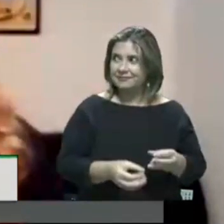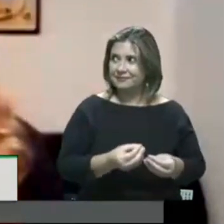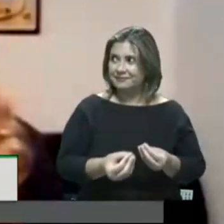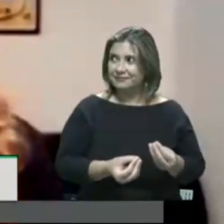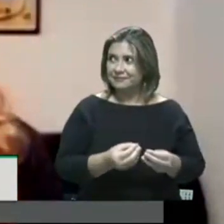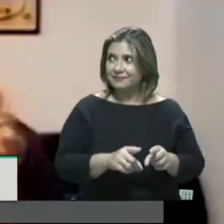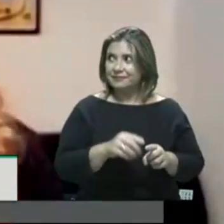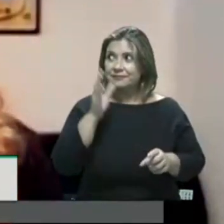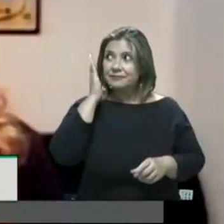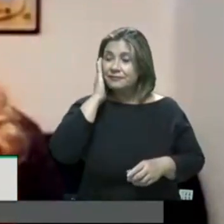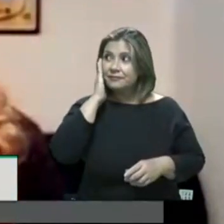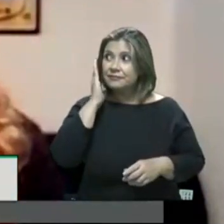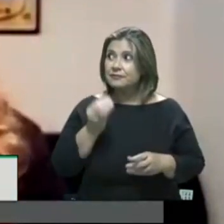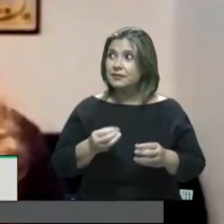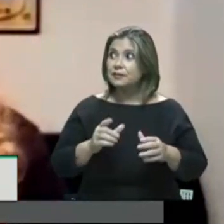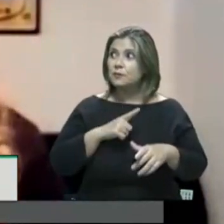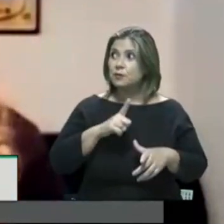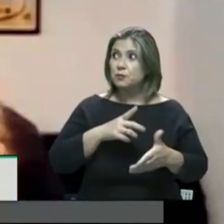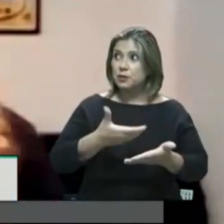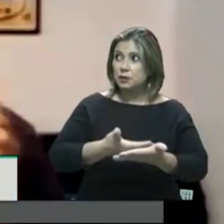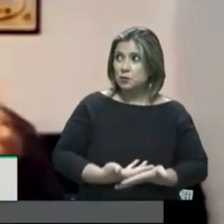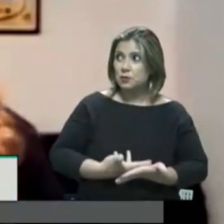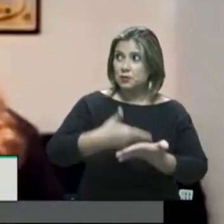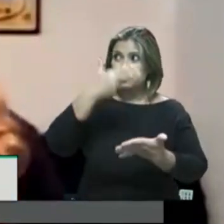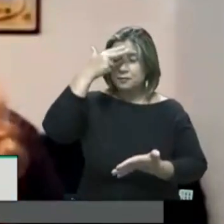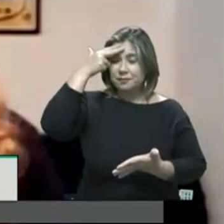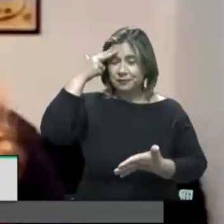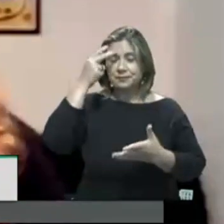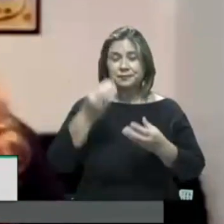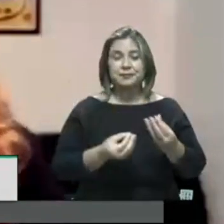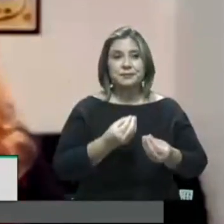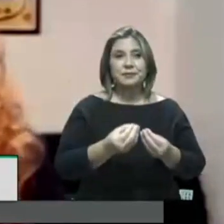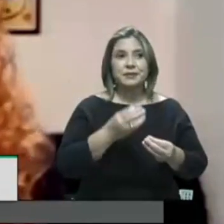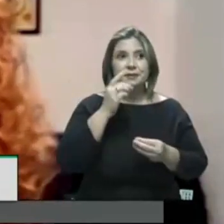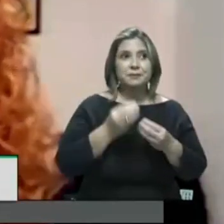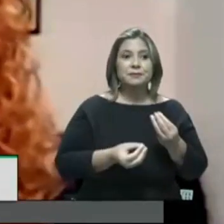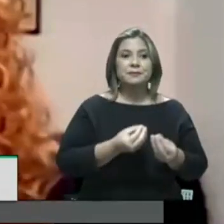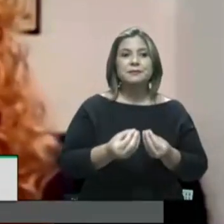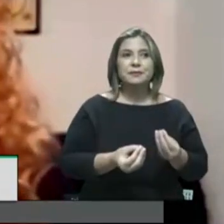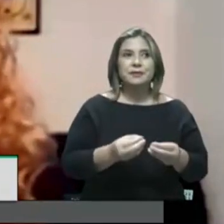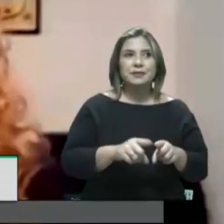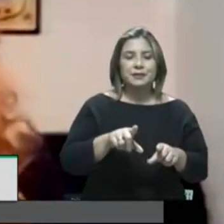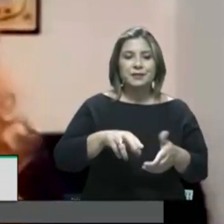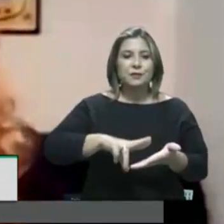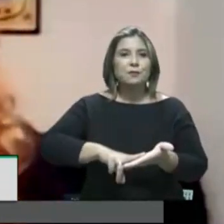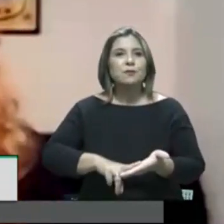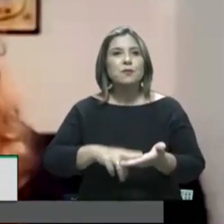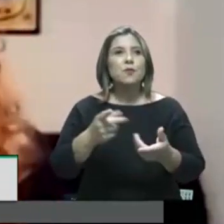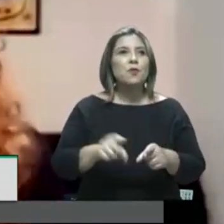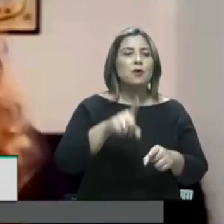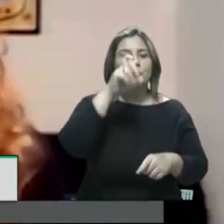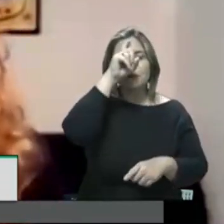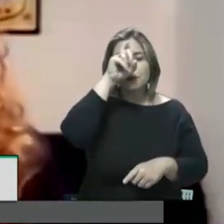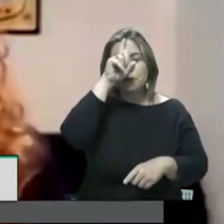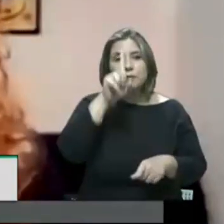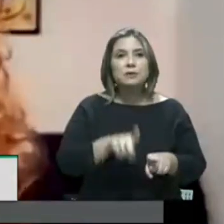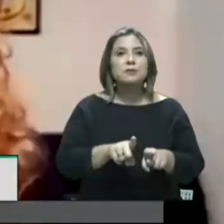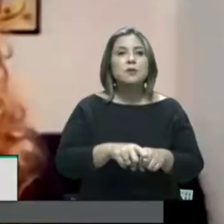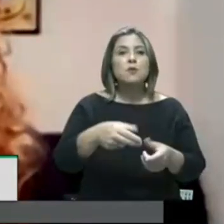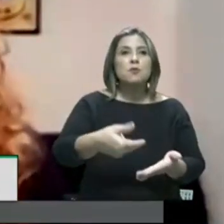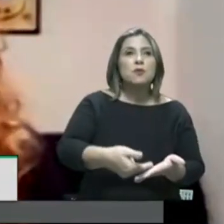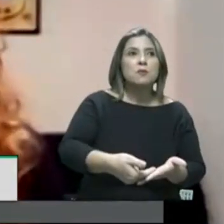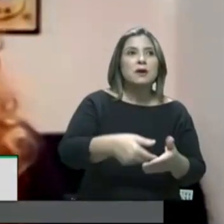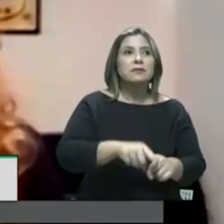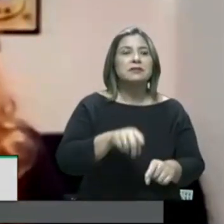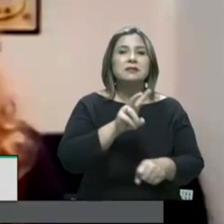da pandemia. Muitos leitos foram abertos, vão precisar ser mantidos. Seja os leitos, seja como o senhor disse, como o médico conhece, o